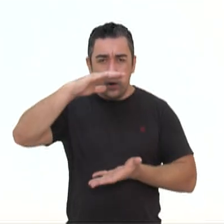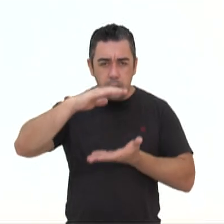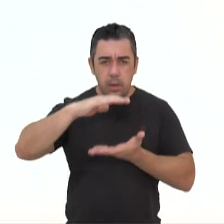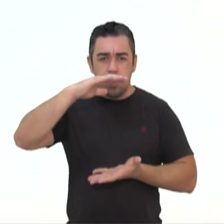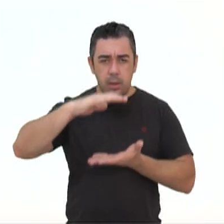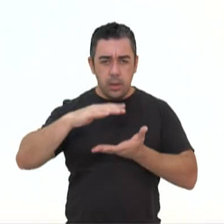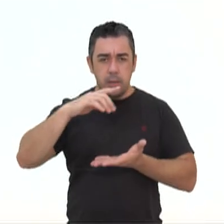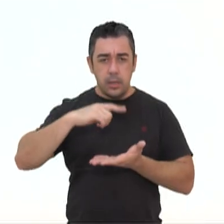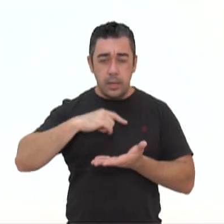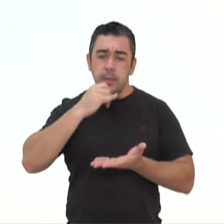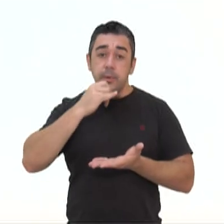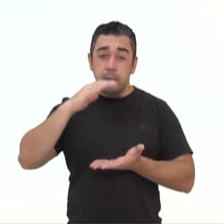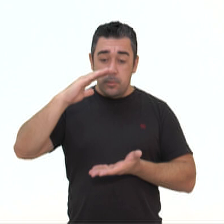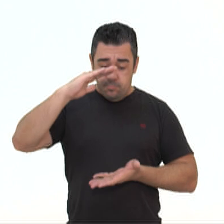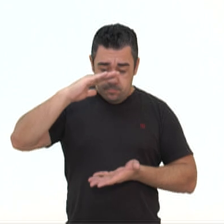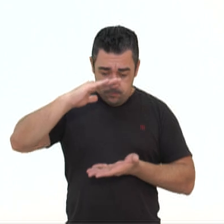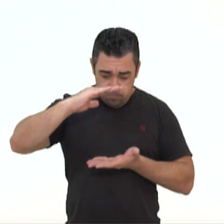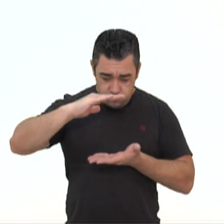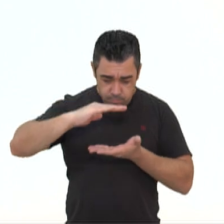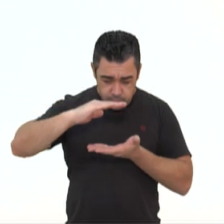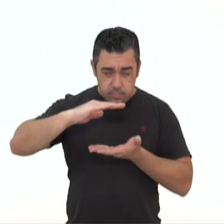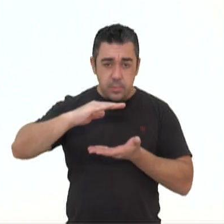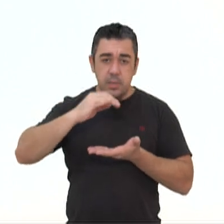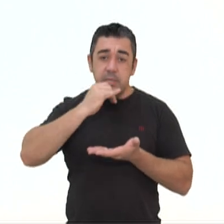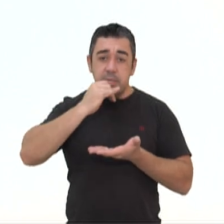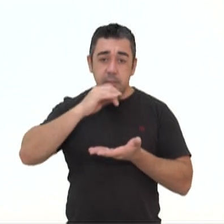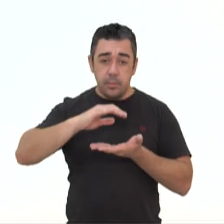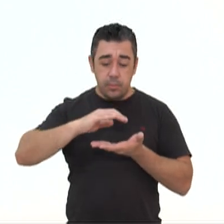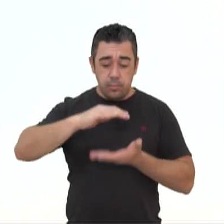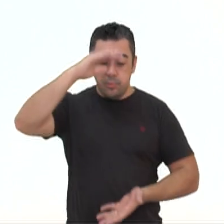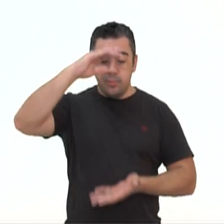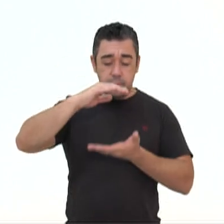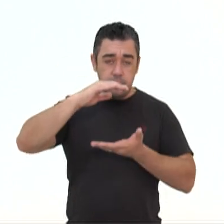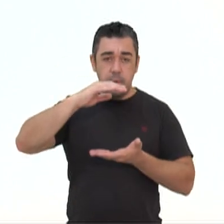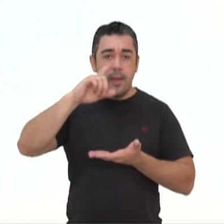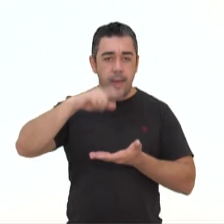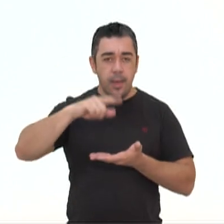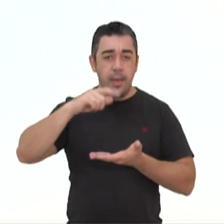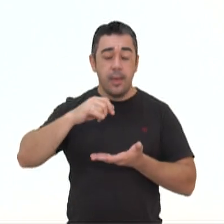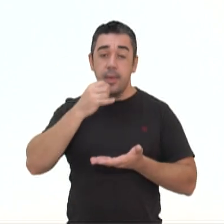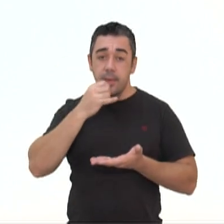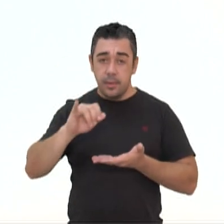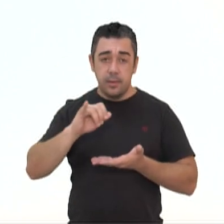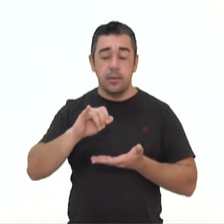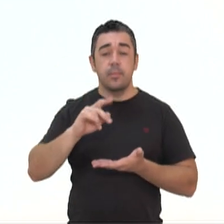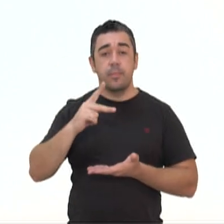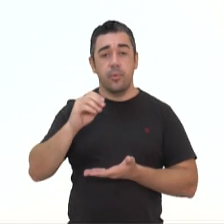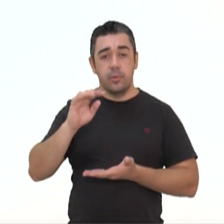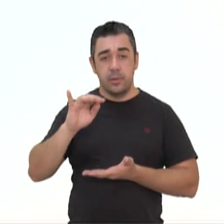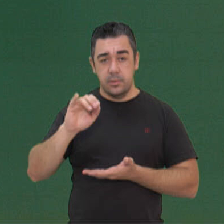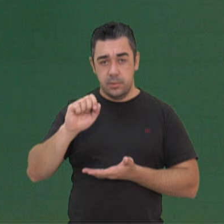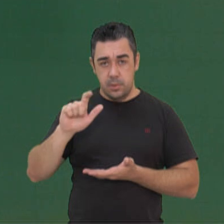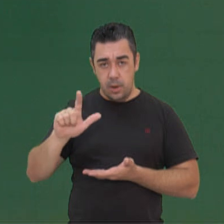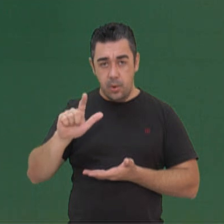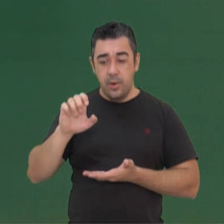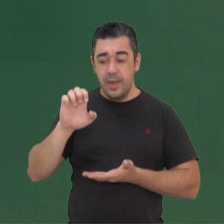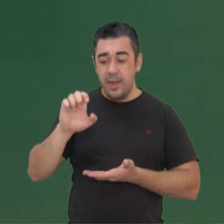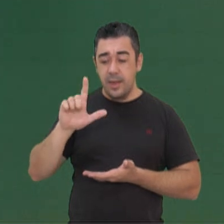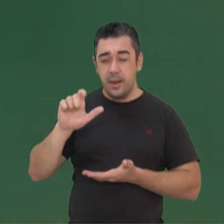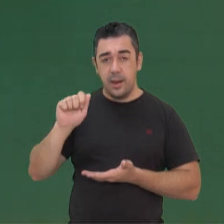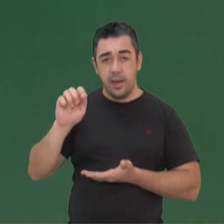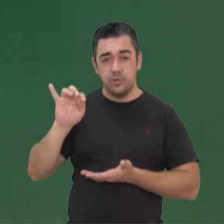chamar energia potencial elástica. No caso, você pode ou comprimir a